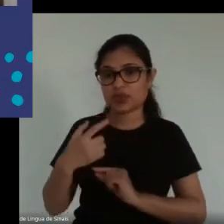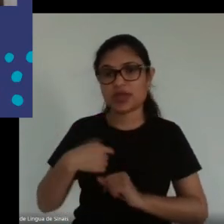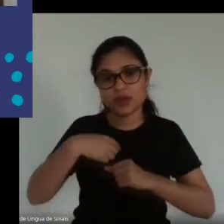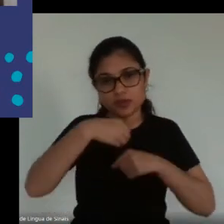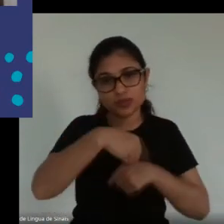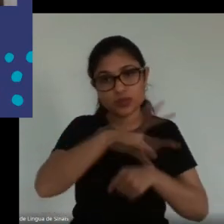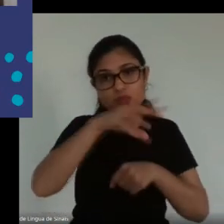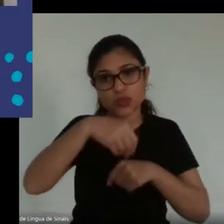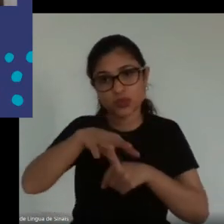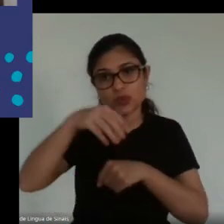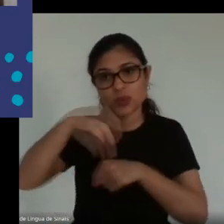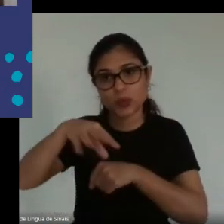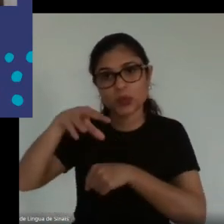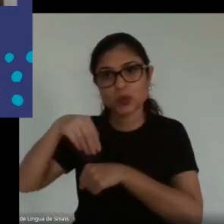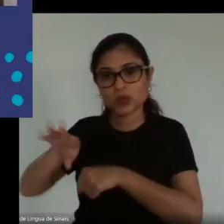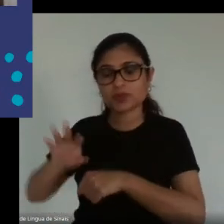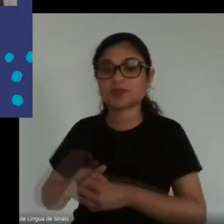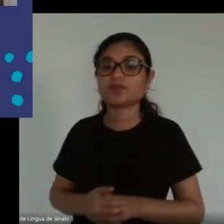As mulheres